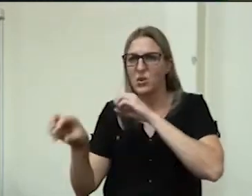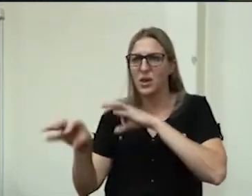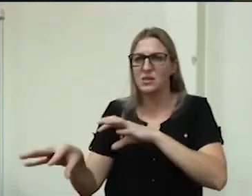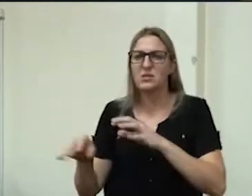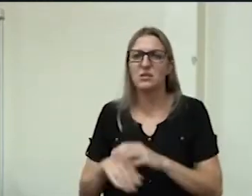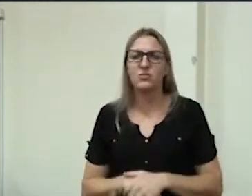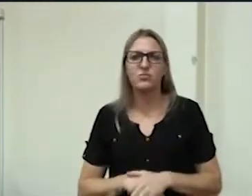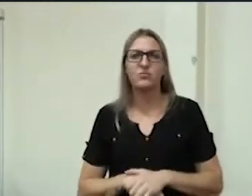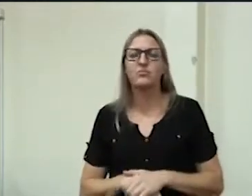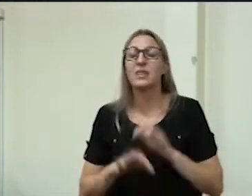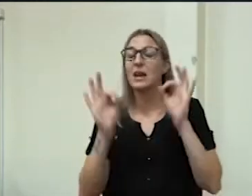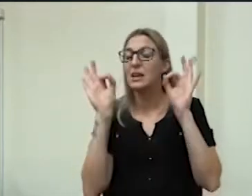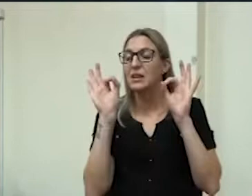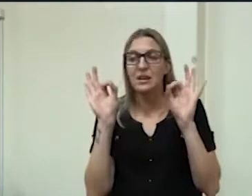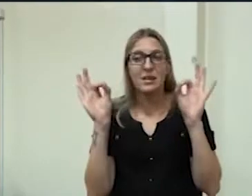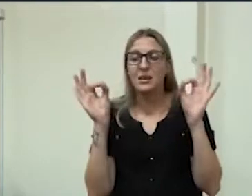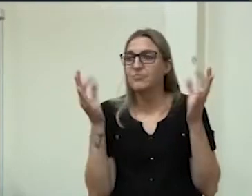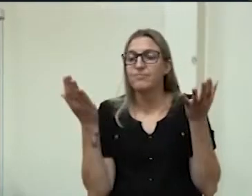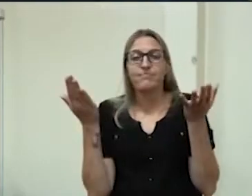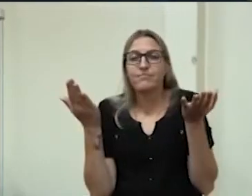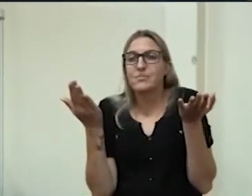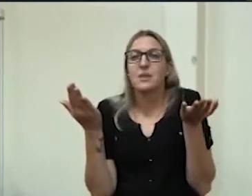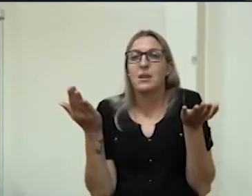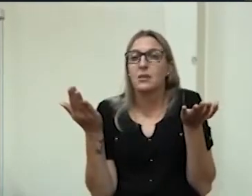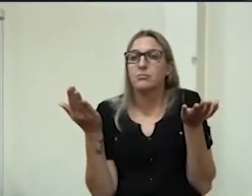É simplesmente algo assim, ó, que